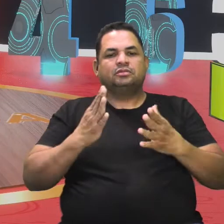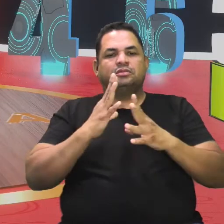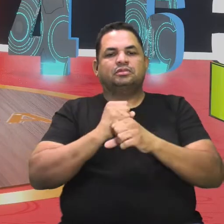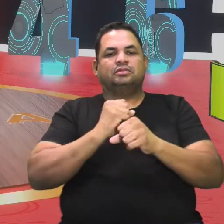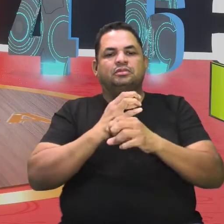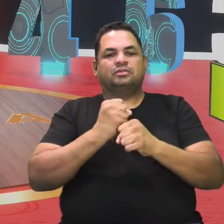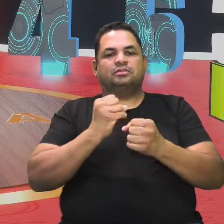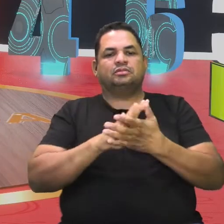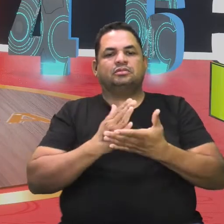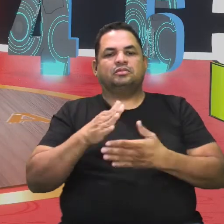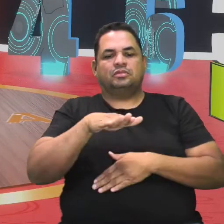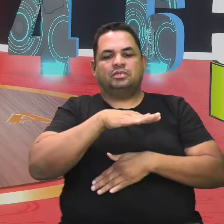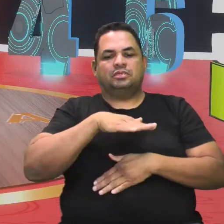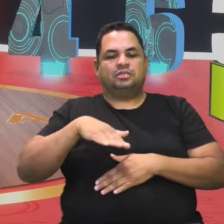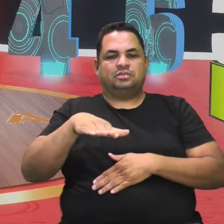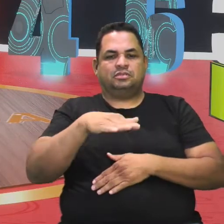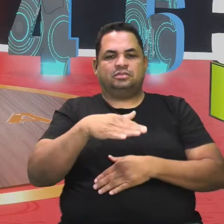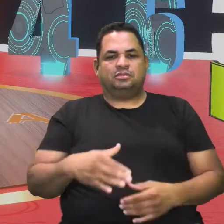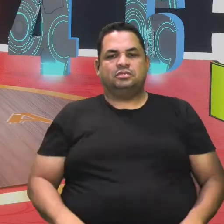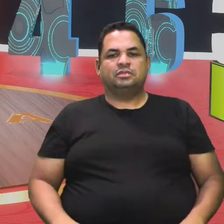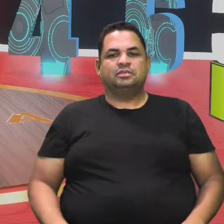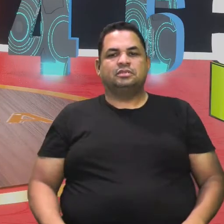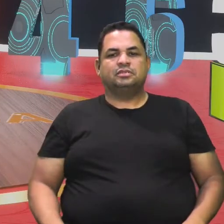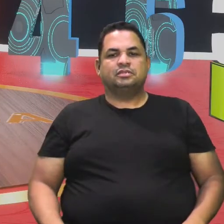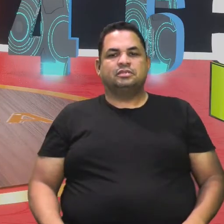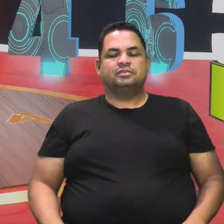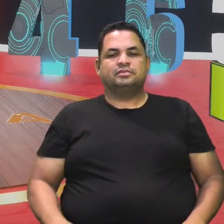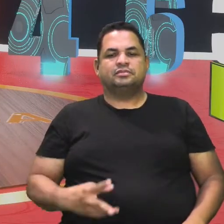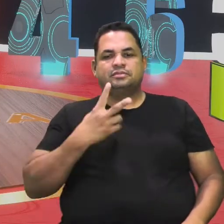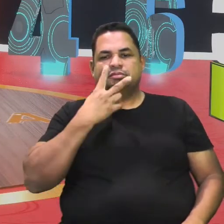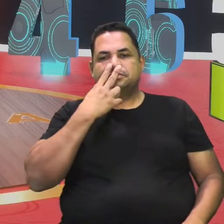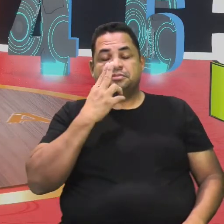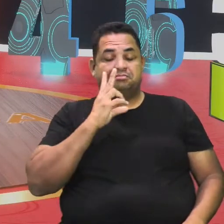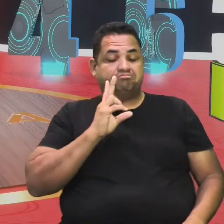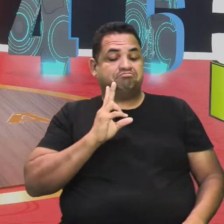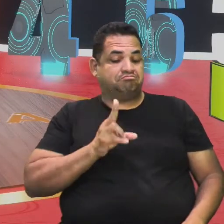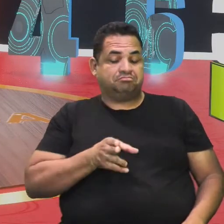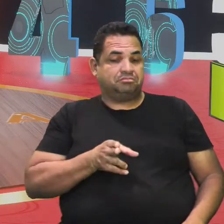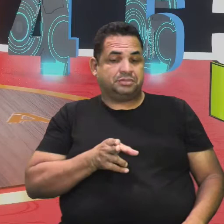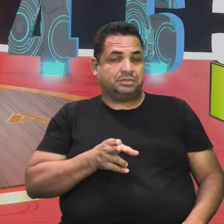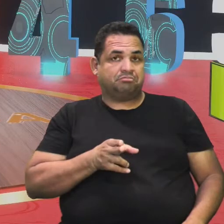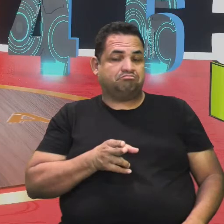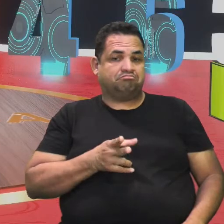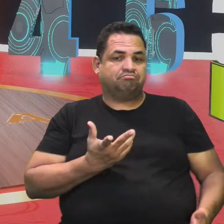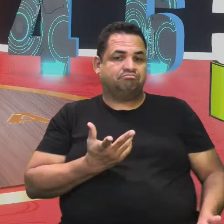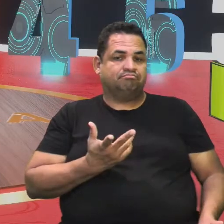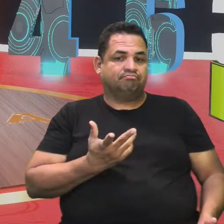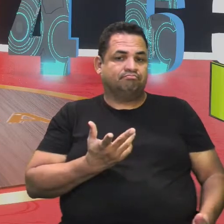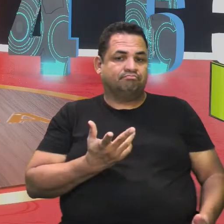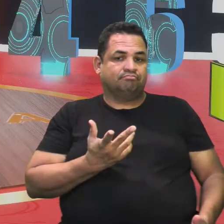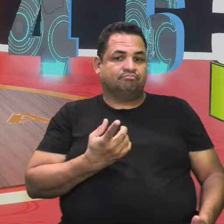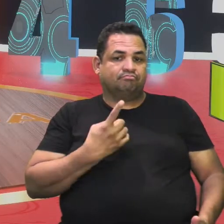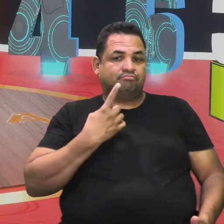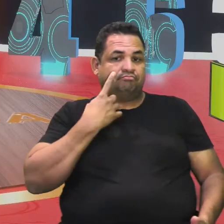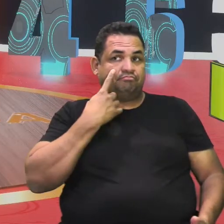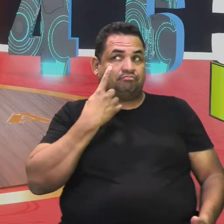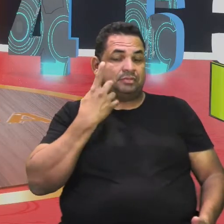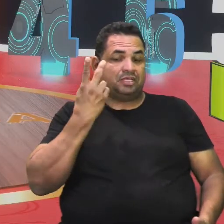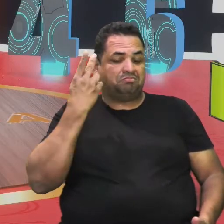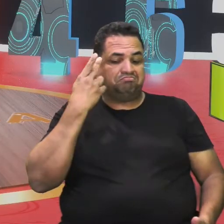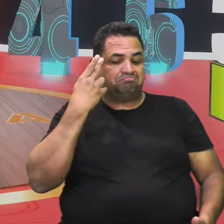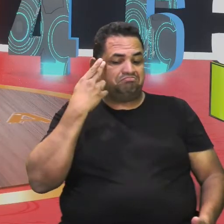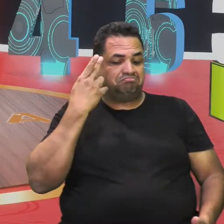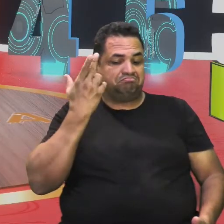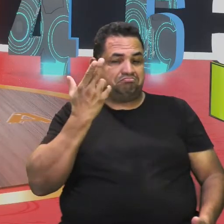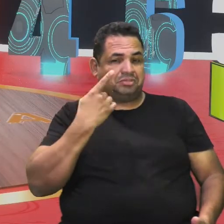a gente calcula a área. Beleza. Parece a mesma coisa, fica no